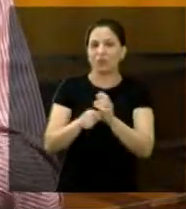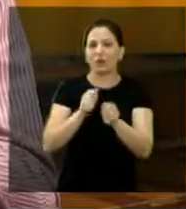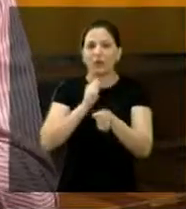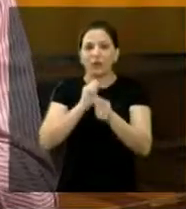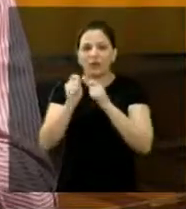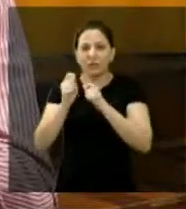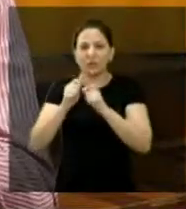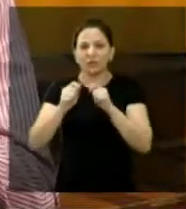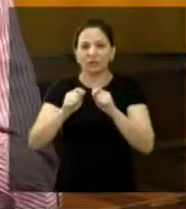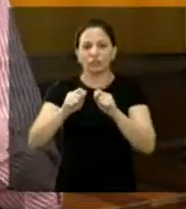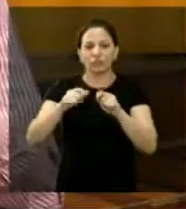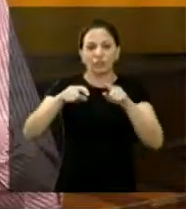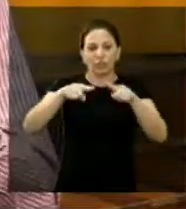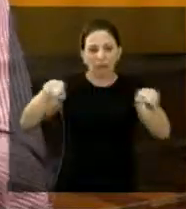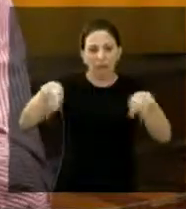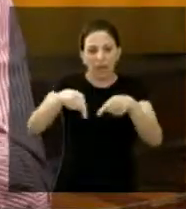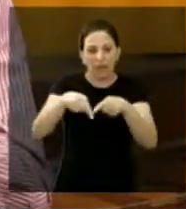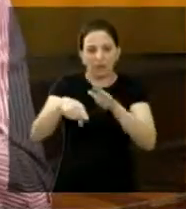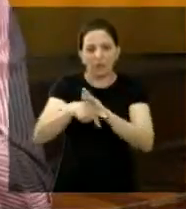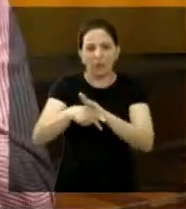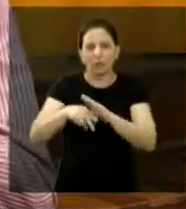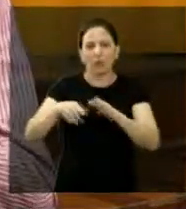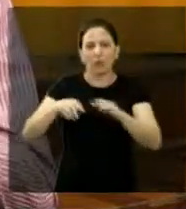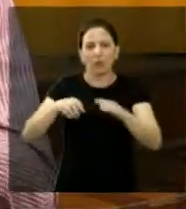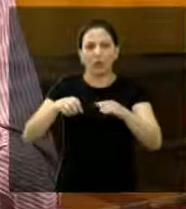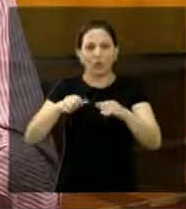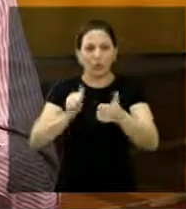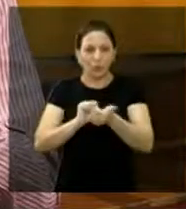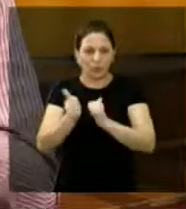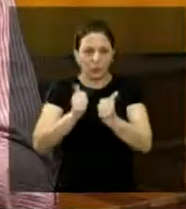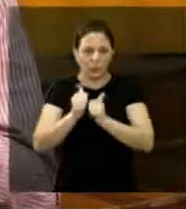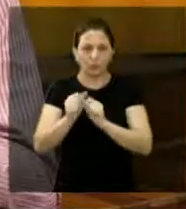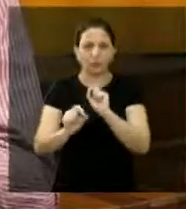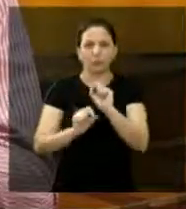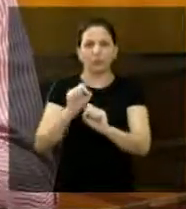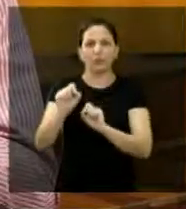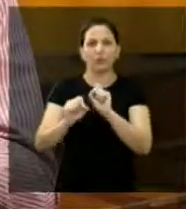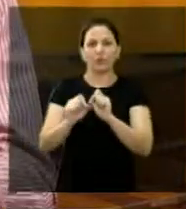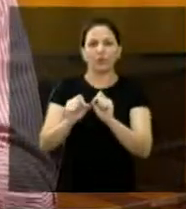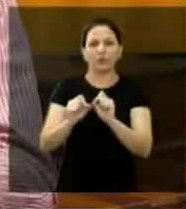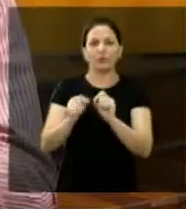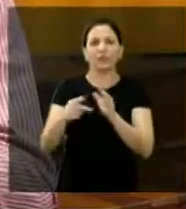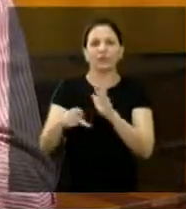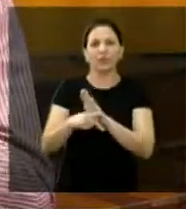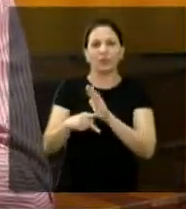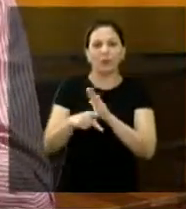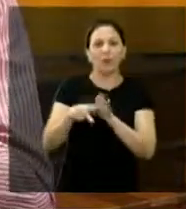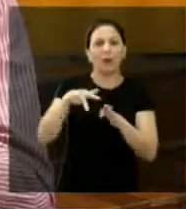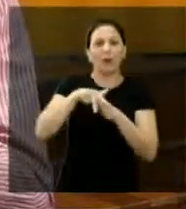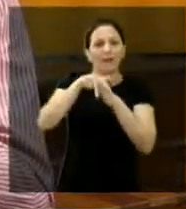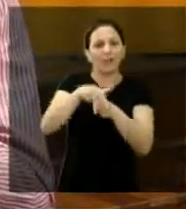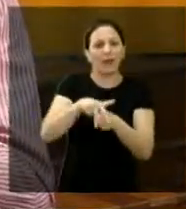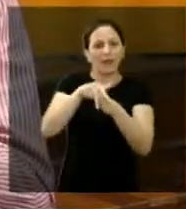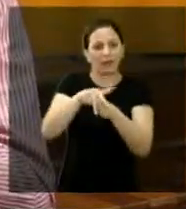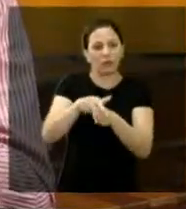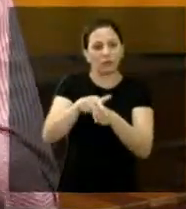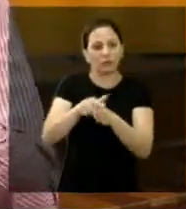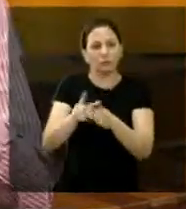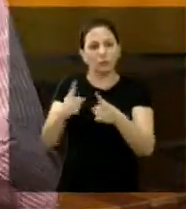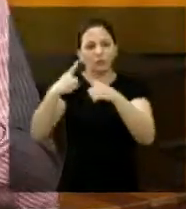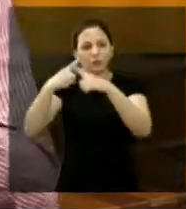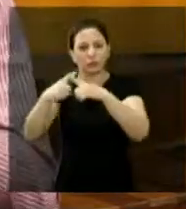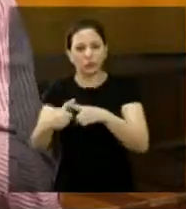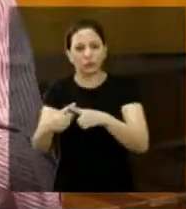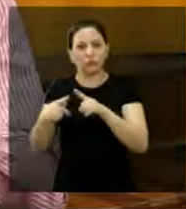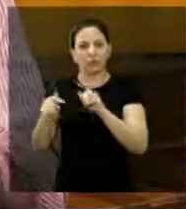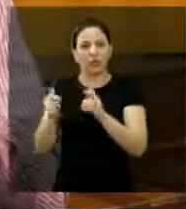Rádio Barretos, por essas coincidências, foi exatamente num jogo amistoso do Barretos com a Ferroviária. A Ferroviária tinha um